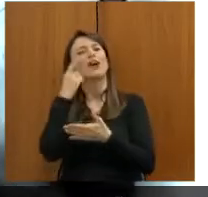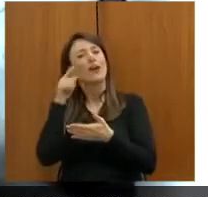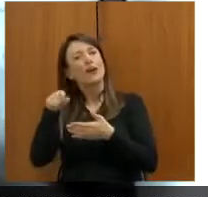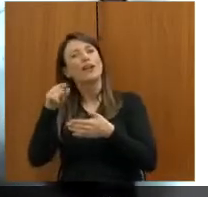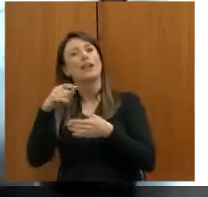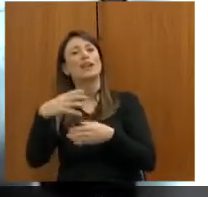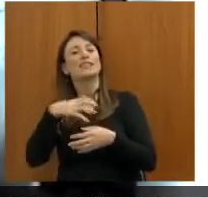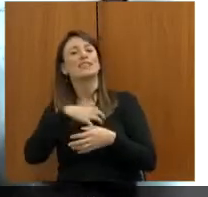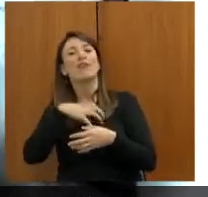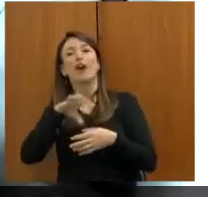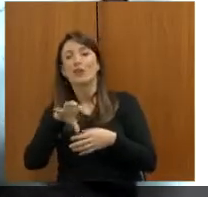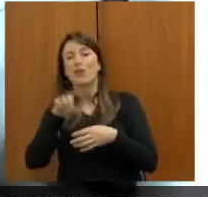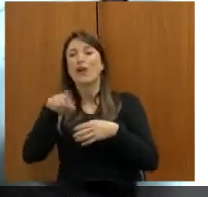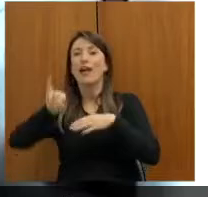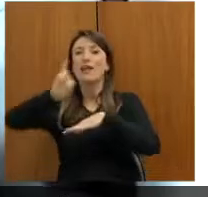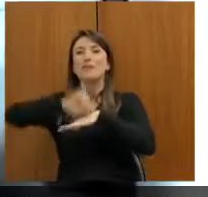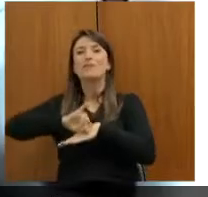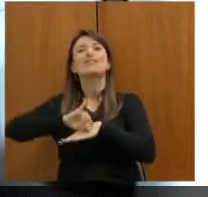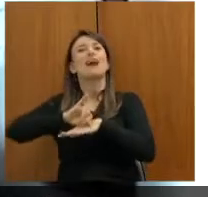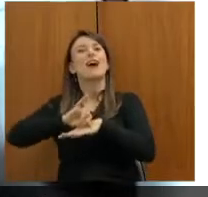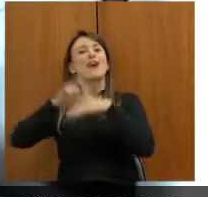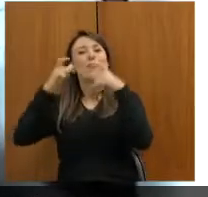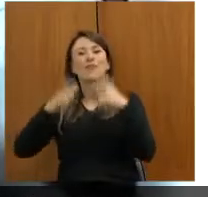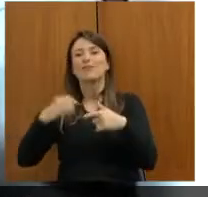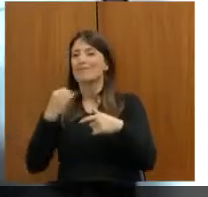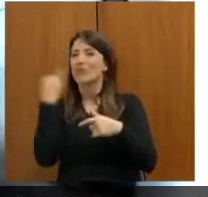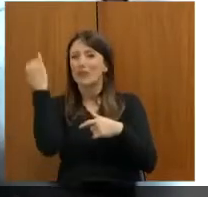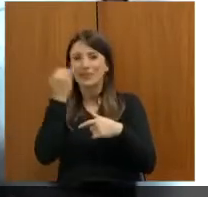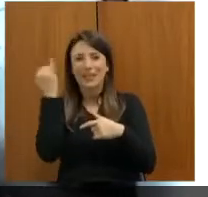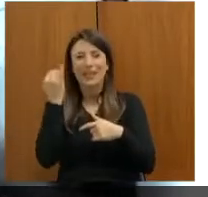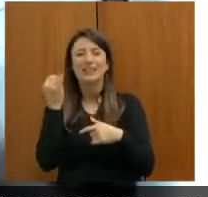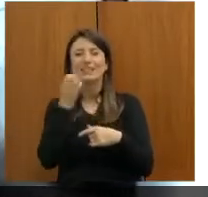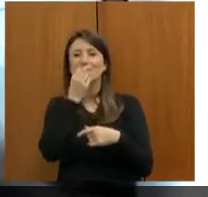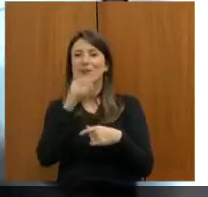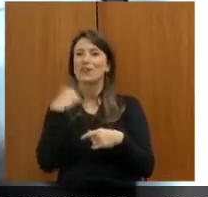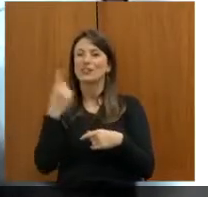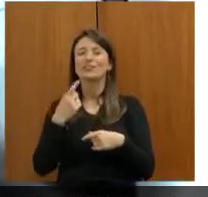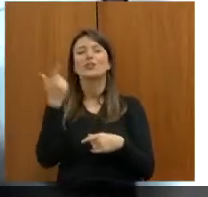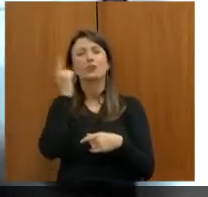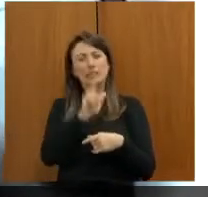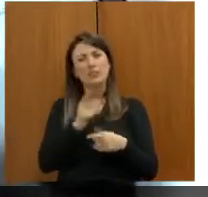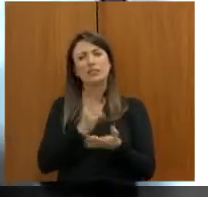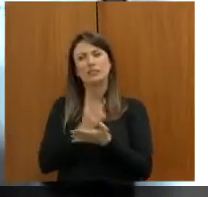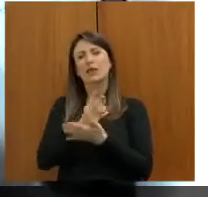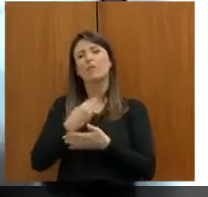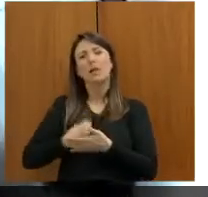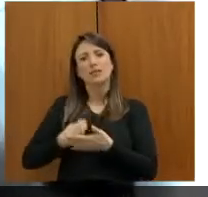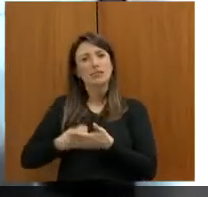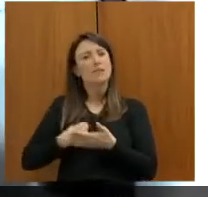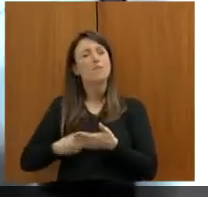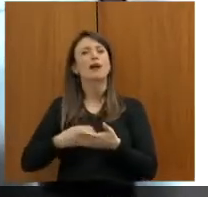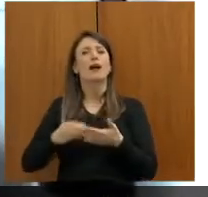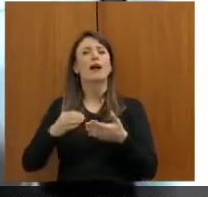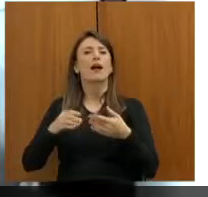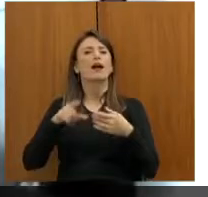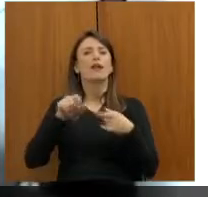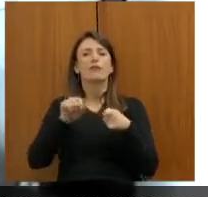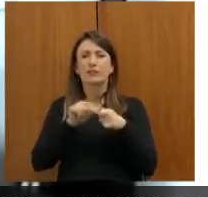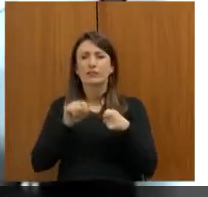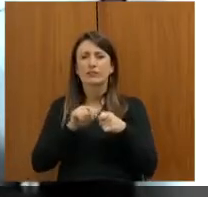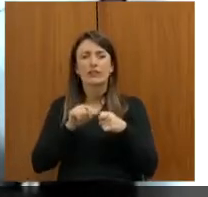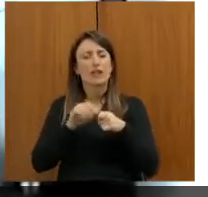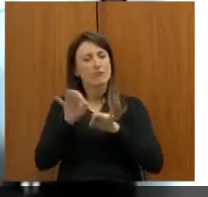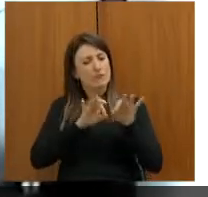super importante que a gente consiga participar e estarmos juntos dessa política institucionalizada